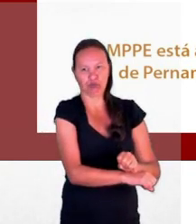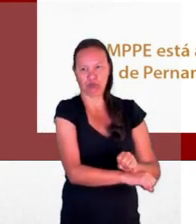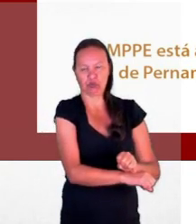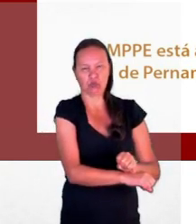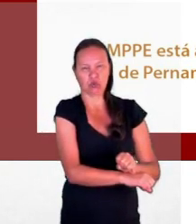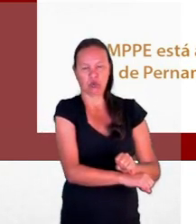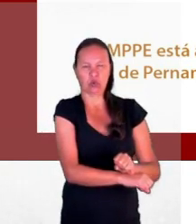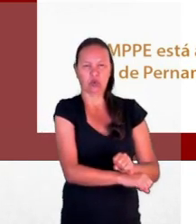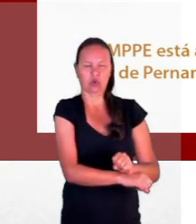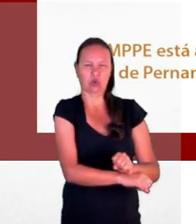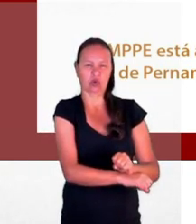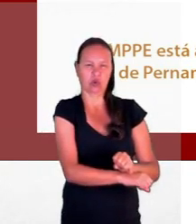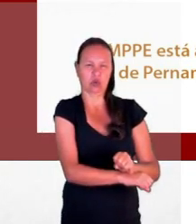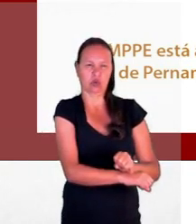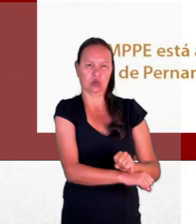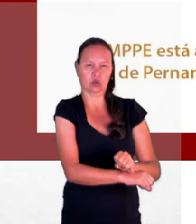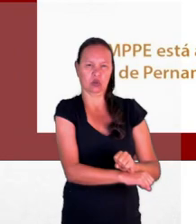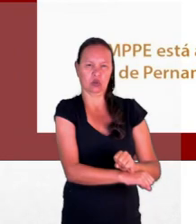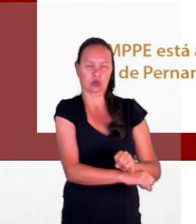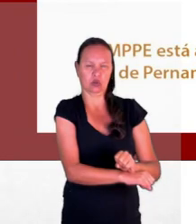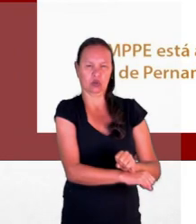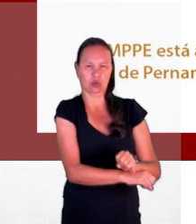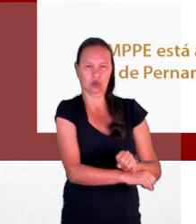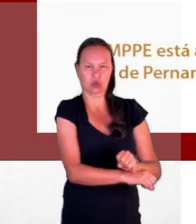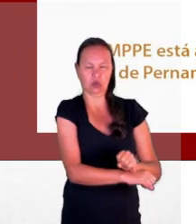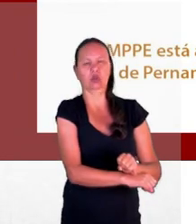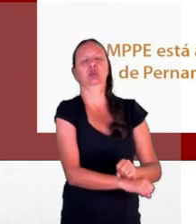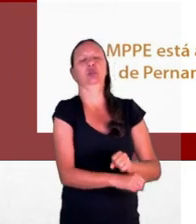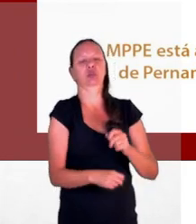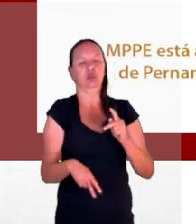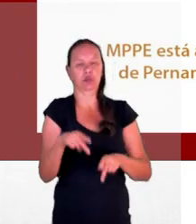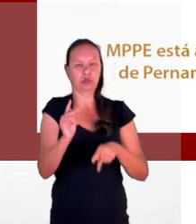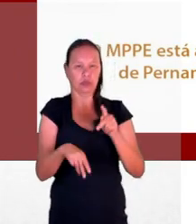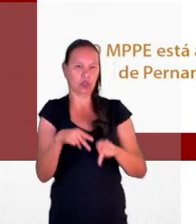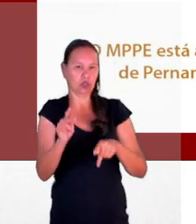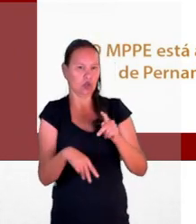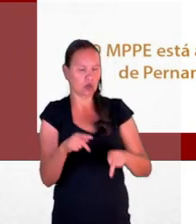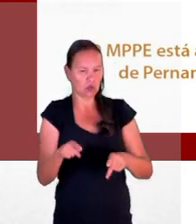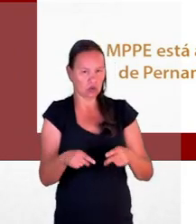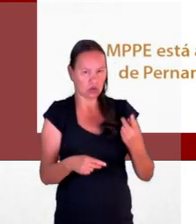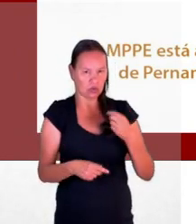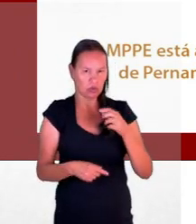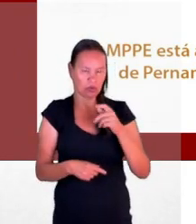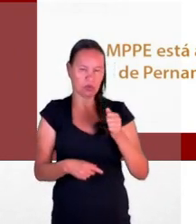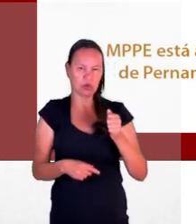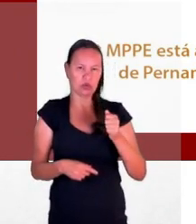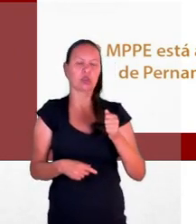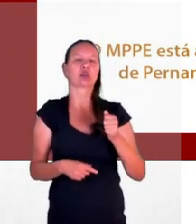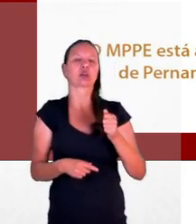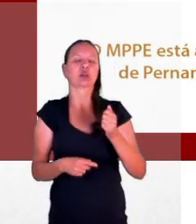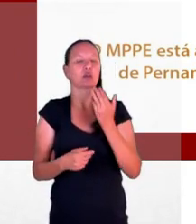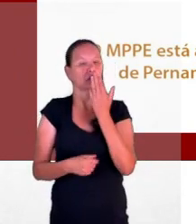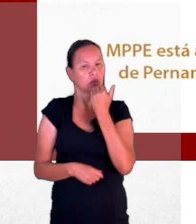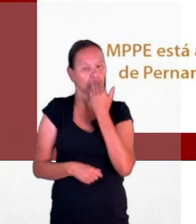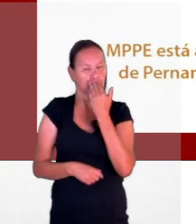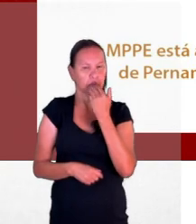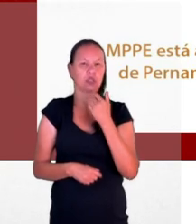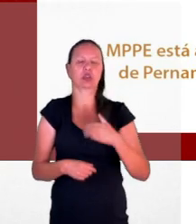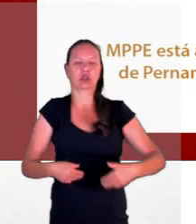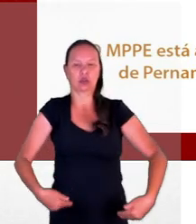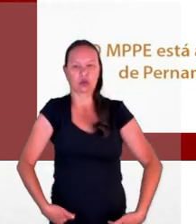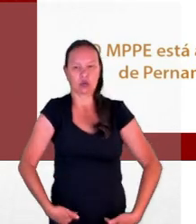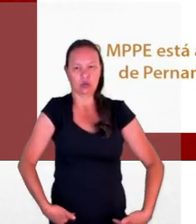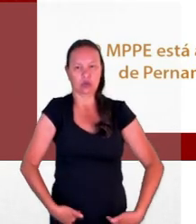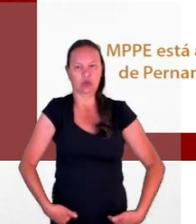isso diante de um quadro Como disse de 2,6 milhões de pessoas passando fome 184 municípios apenas 25